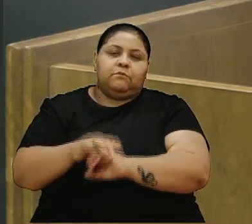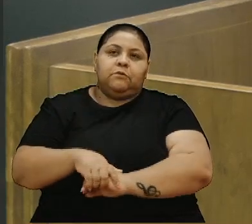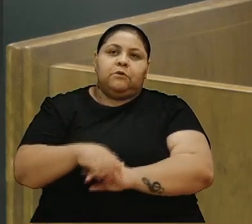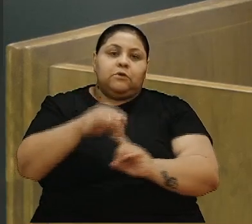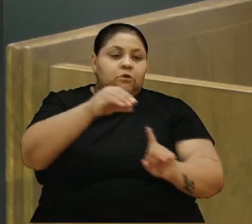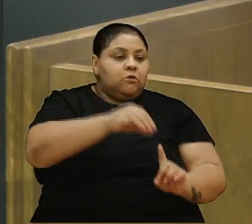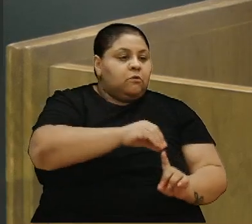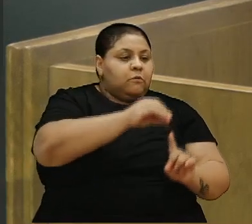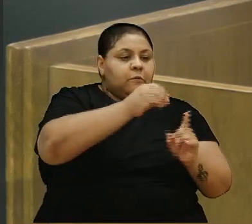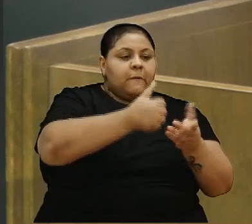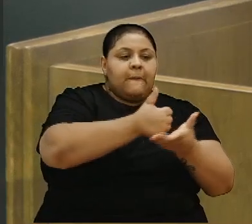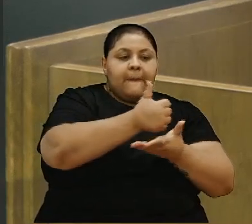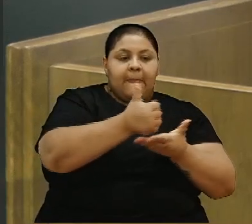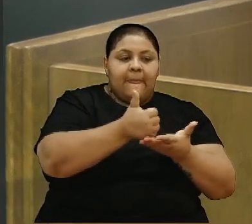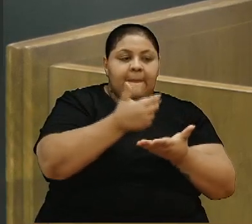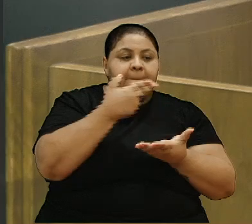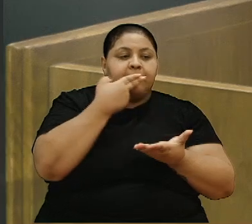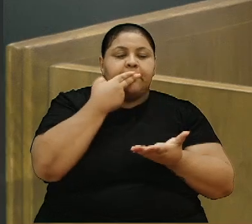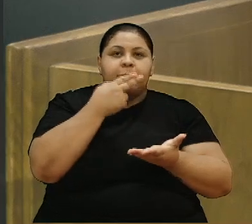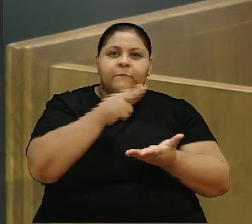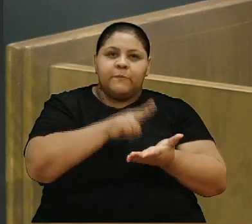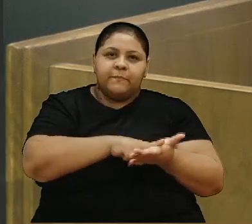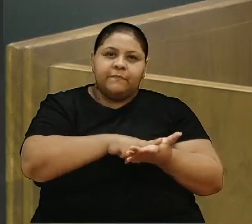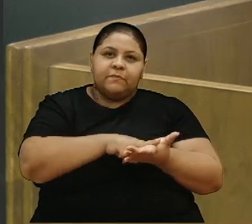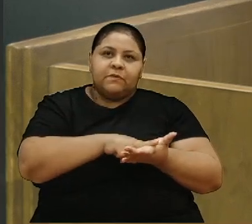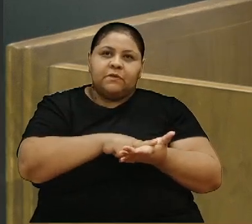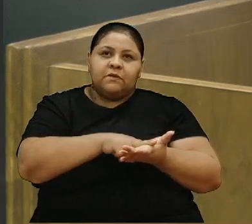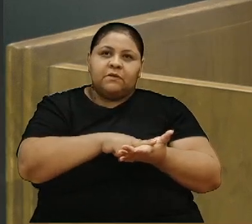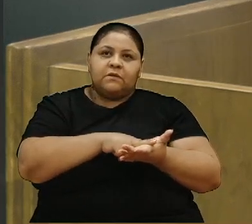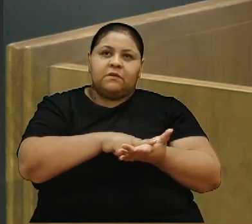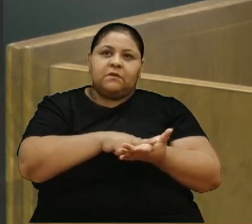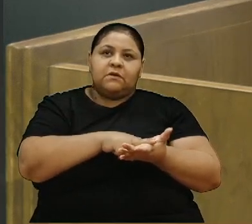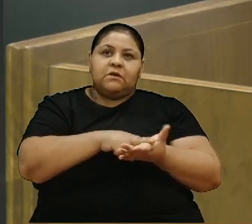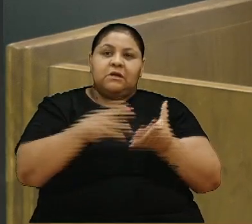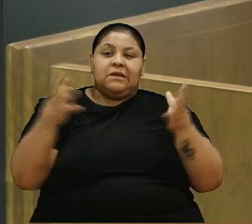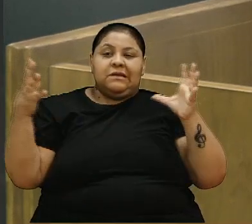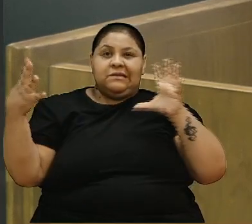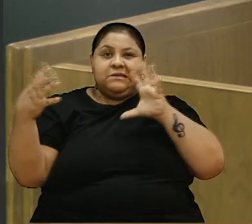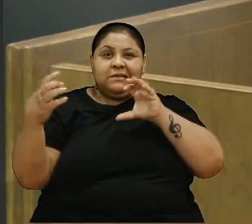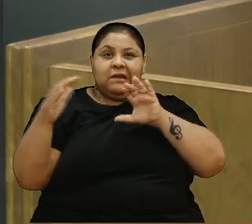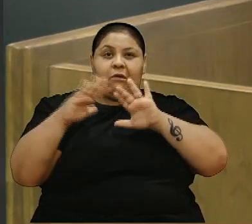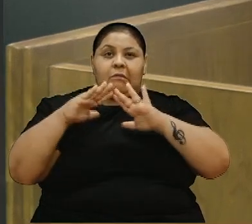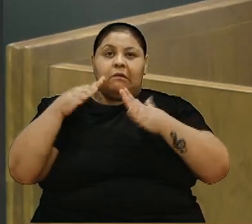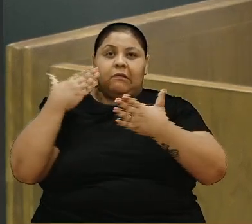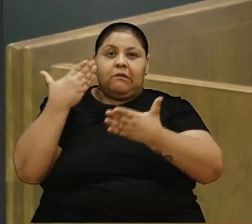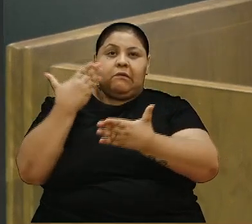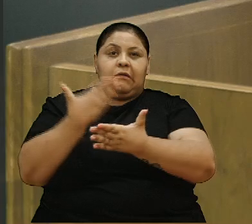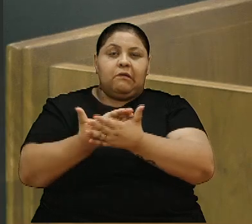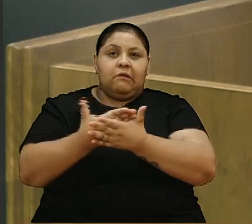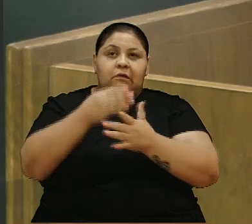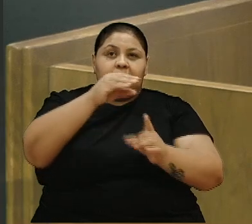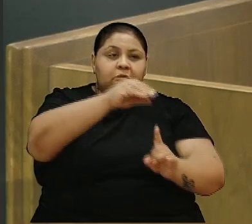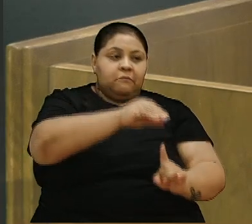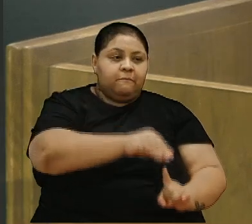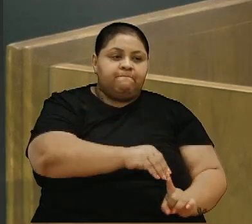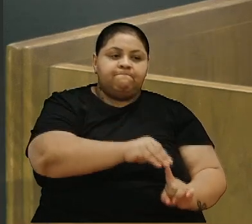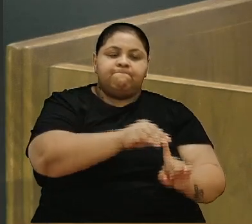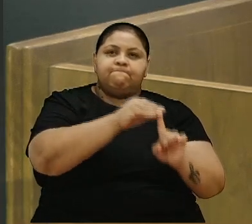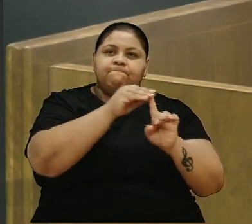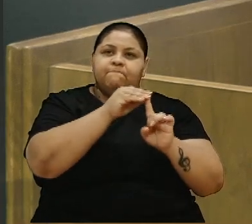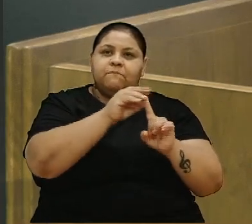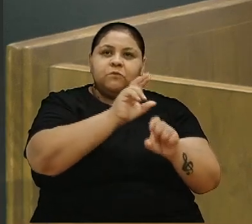princípio básico desta carta era que, quando se ataca uma escola, os princípios